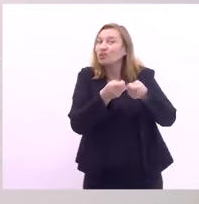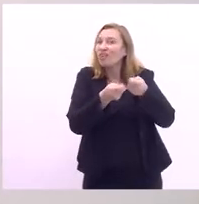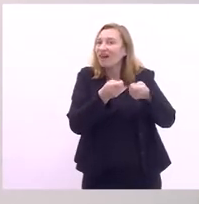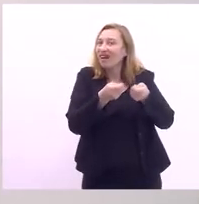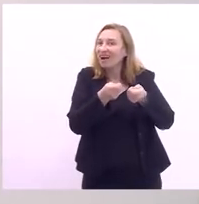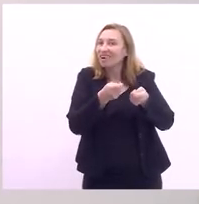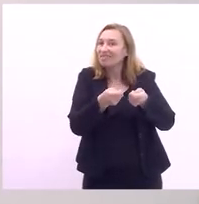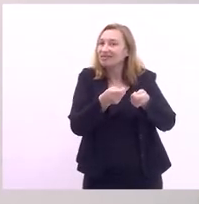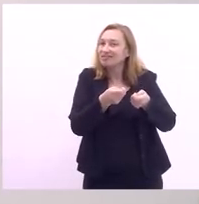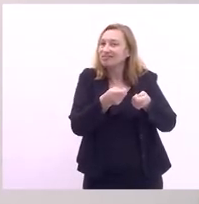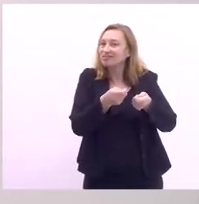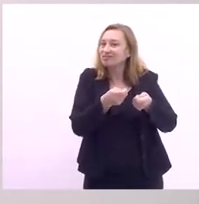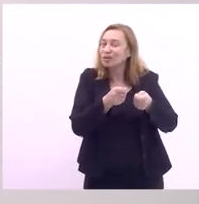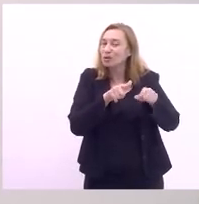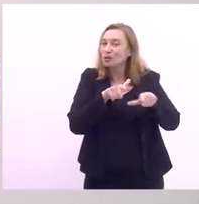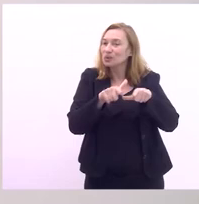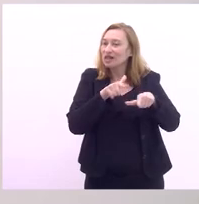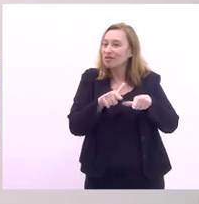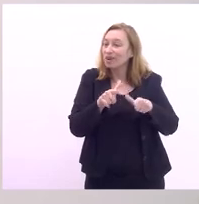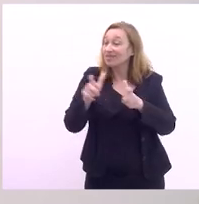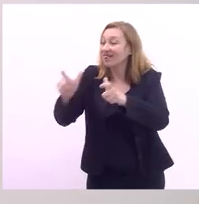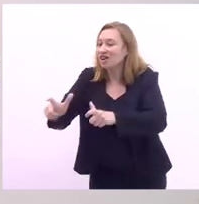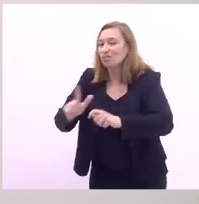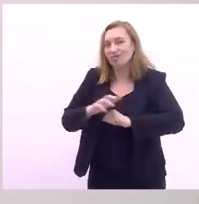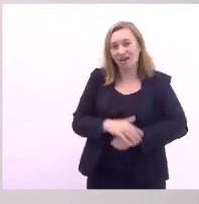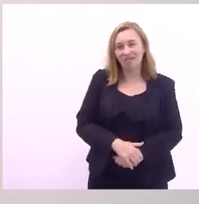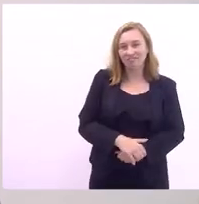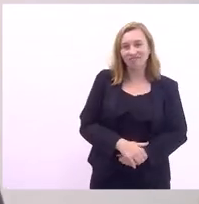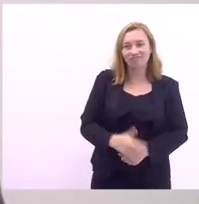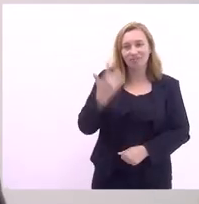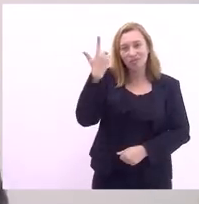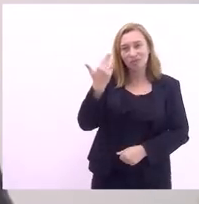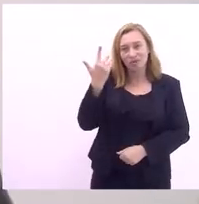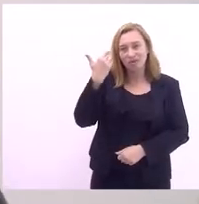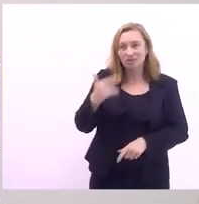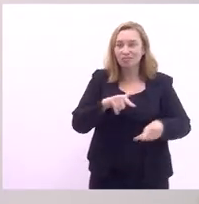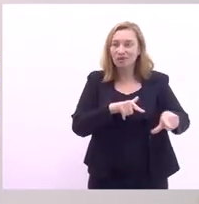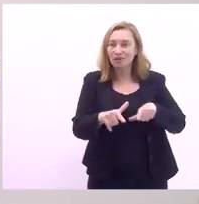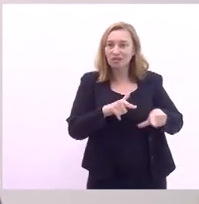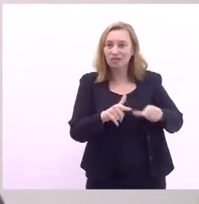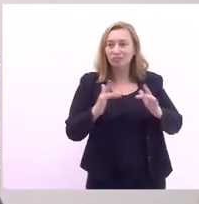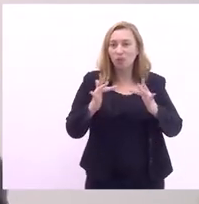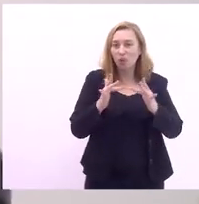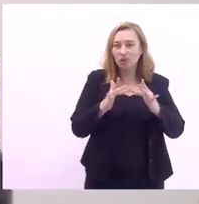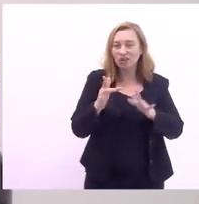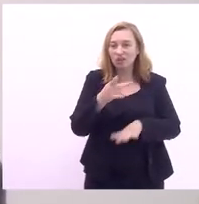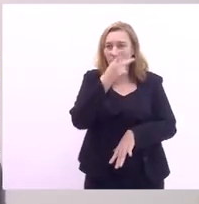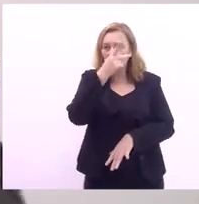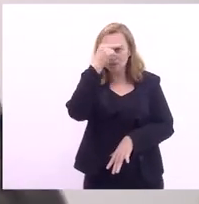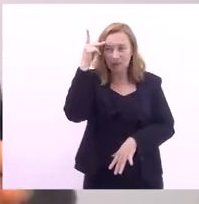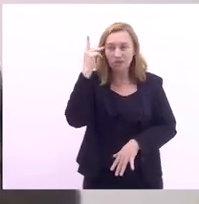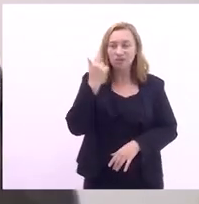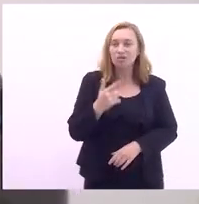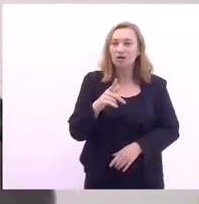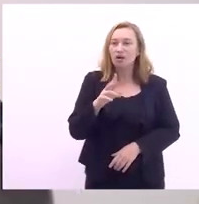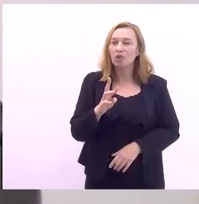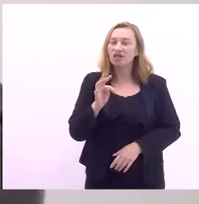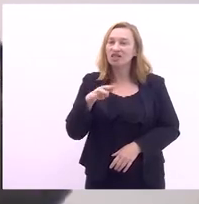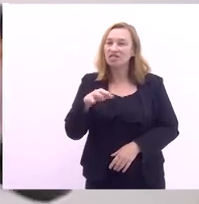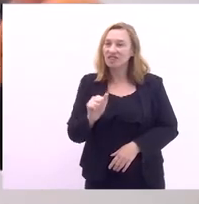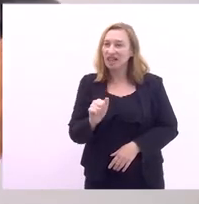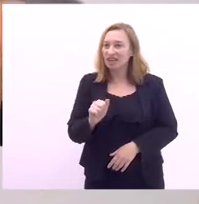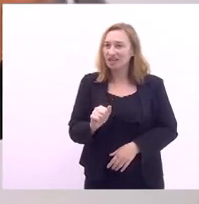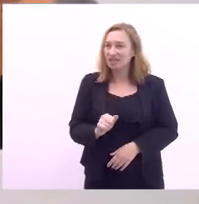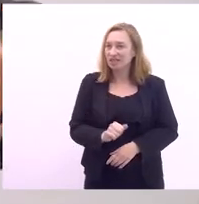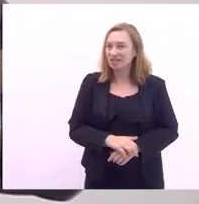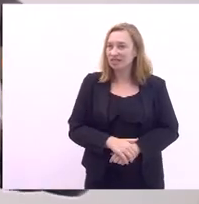a prestação daquele serviço. Normalmente são os serviços de contato com a população. E a rotatividade. Porque, toda